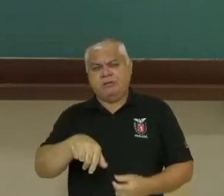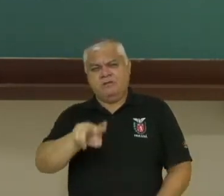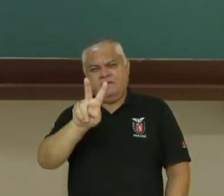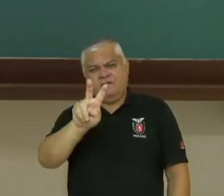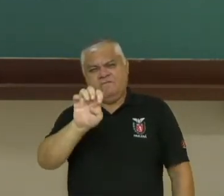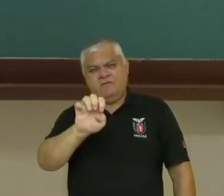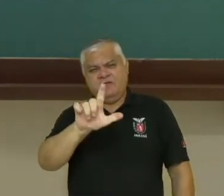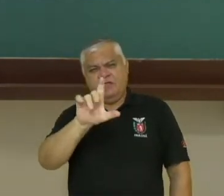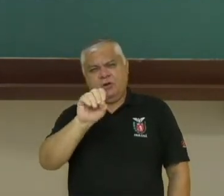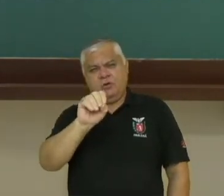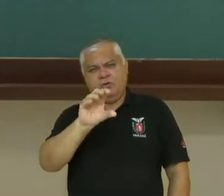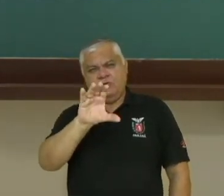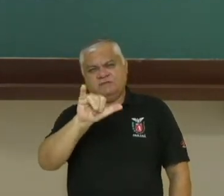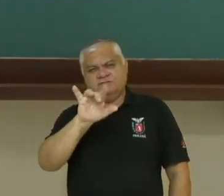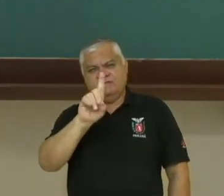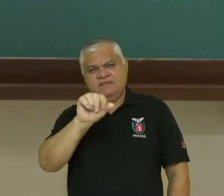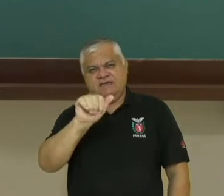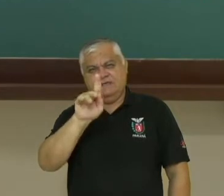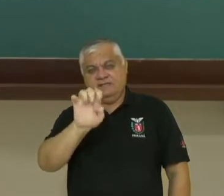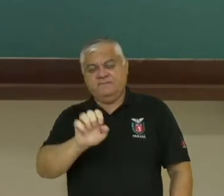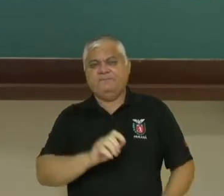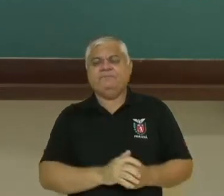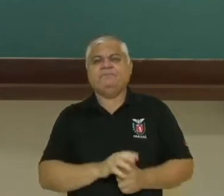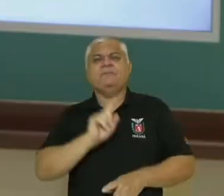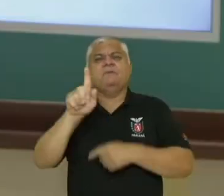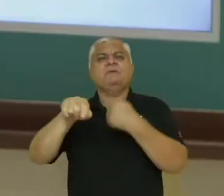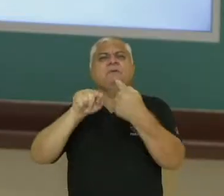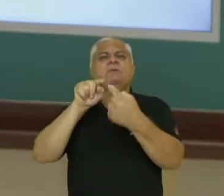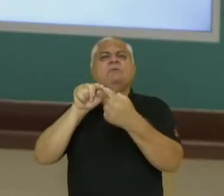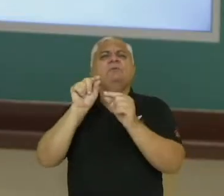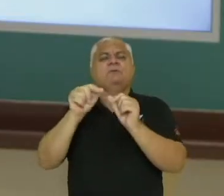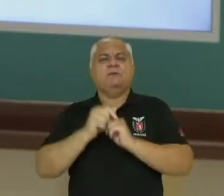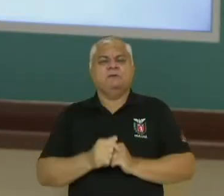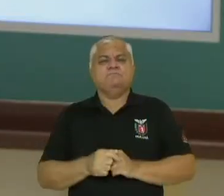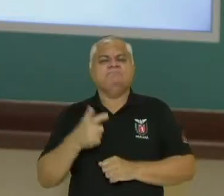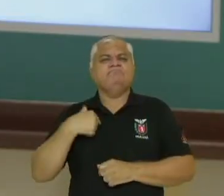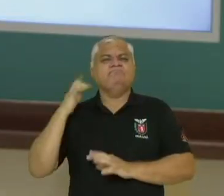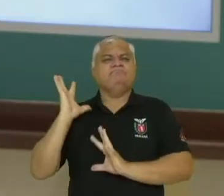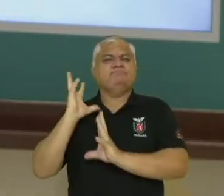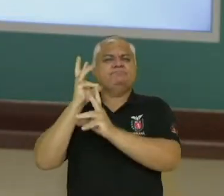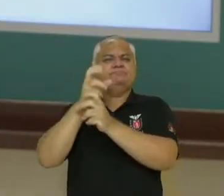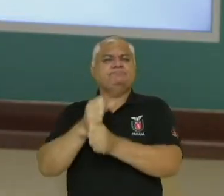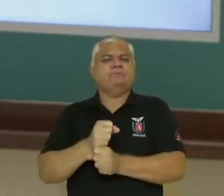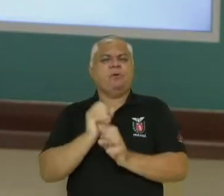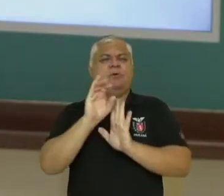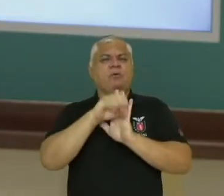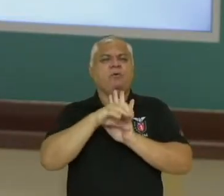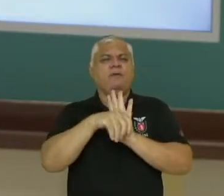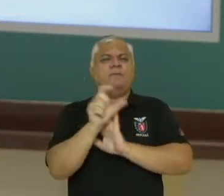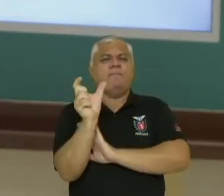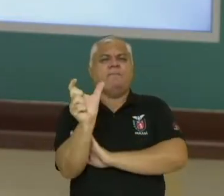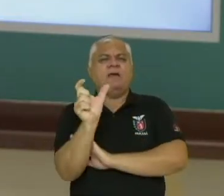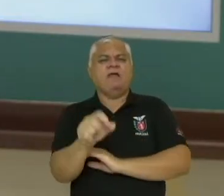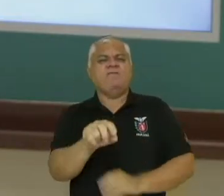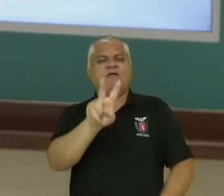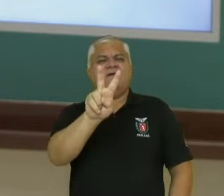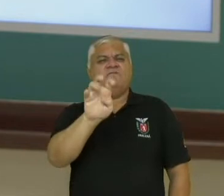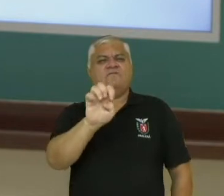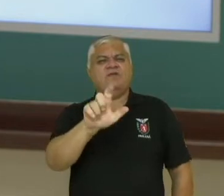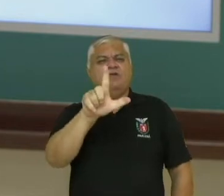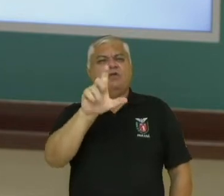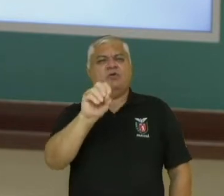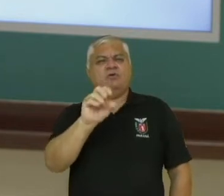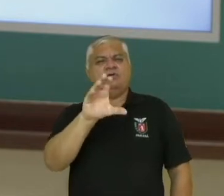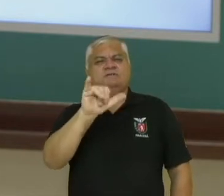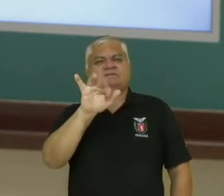beleza? Então vamos lá, queridos. Bem, nosso objetivo da nossa aula, vamos retomar os conceitos de velocidade. Iremos falar sobre